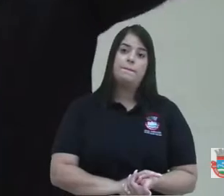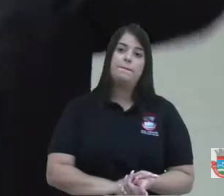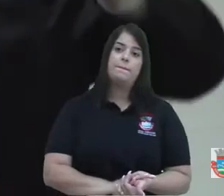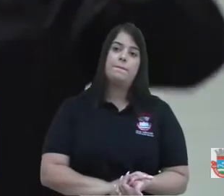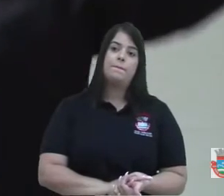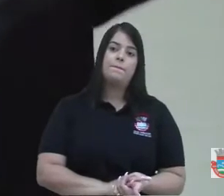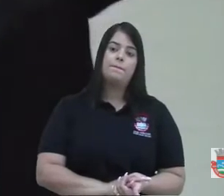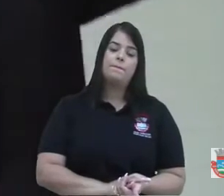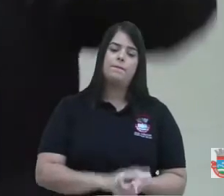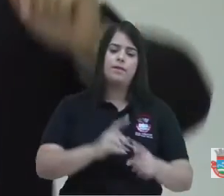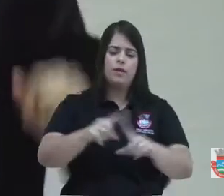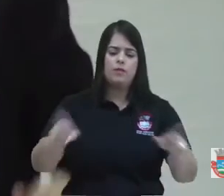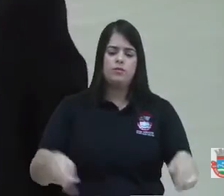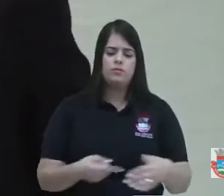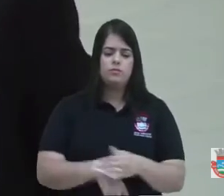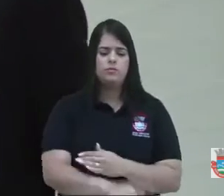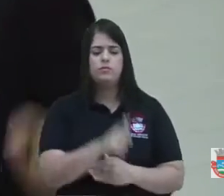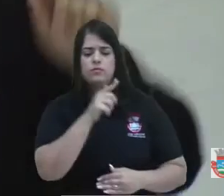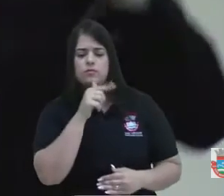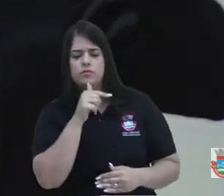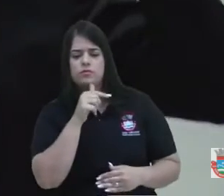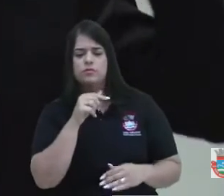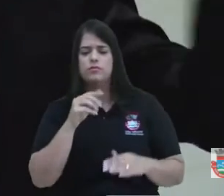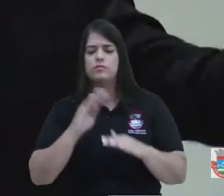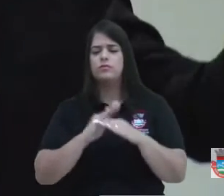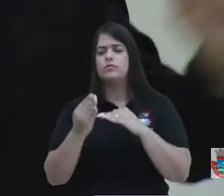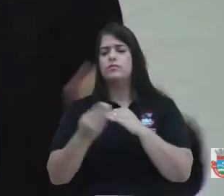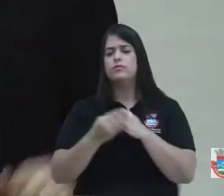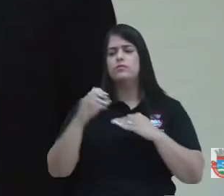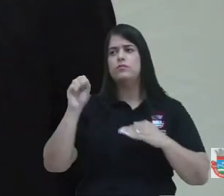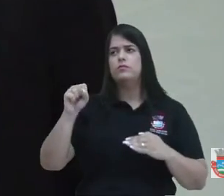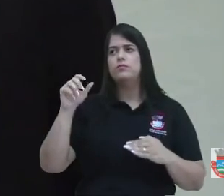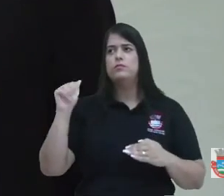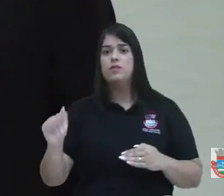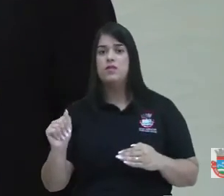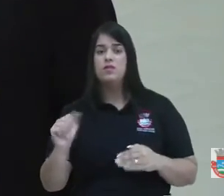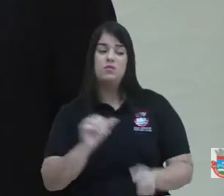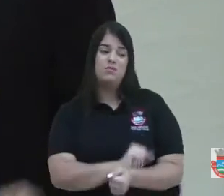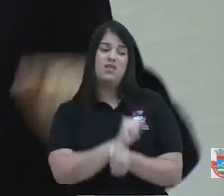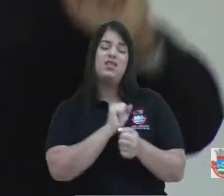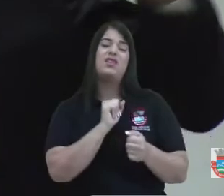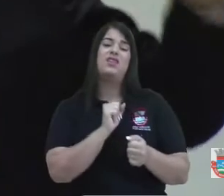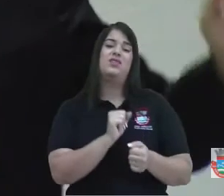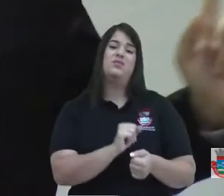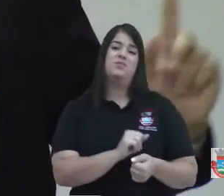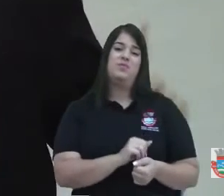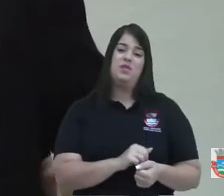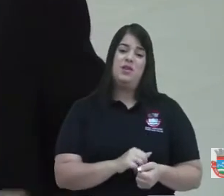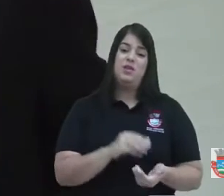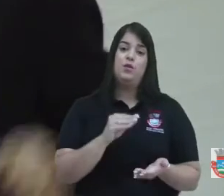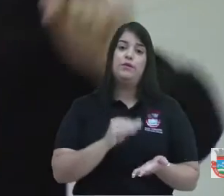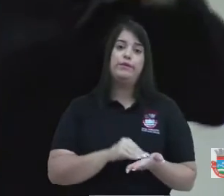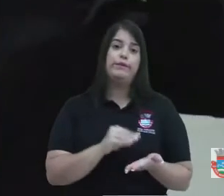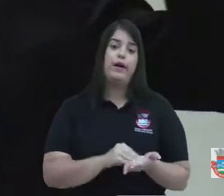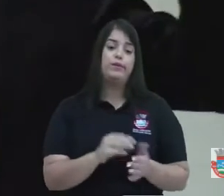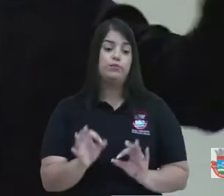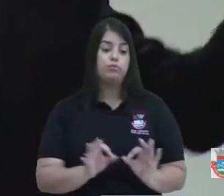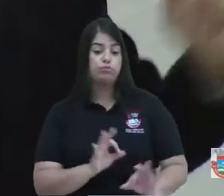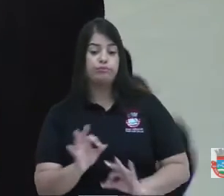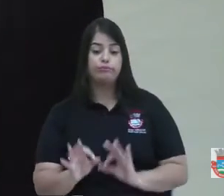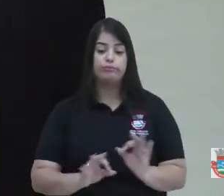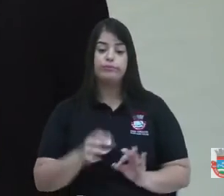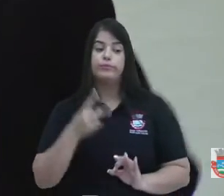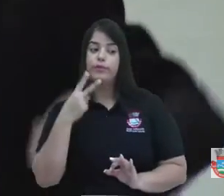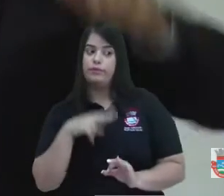poço do Santo Afonso, que estava funcionando e já está há alguns dias aí parado também por falta de manutenção. Peço que